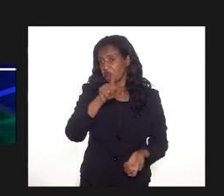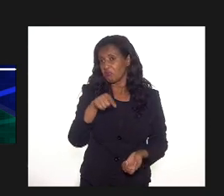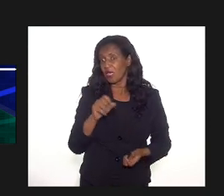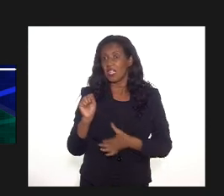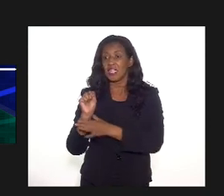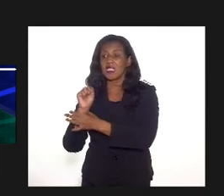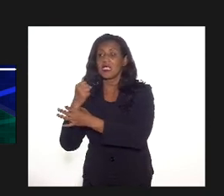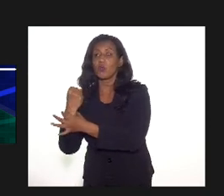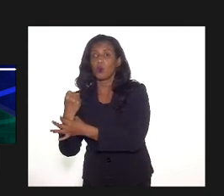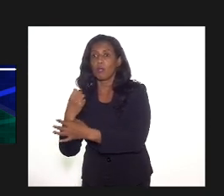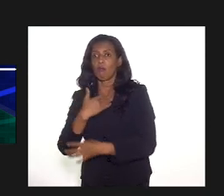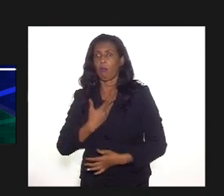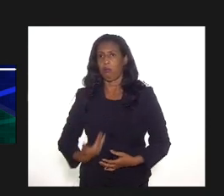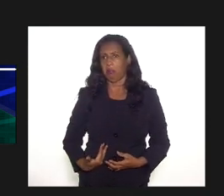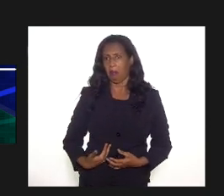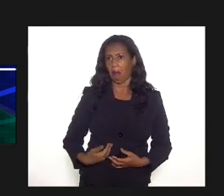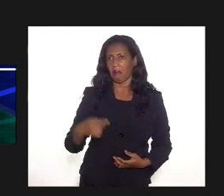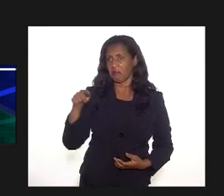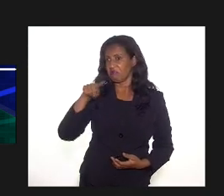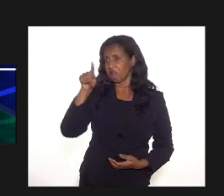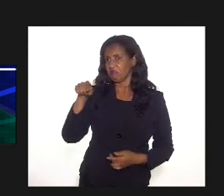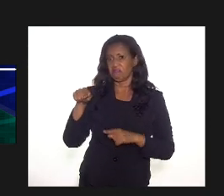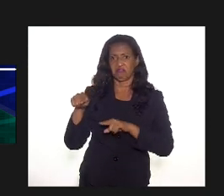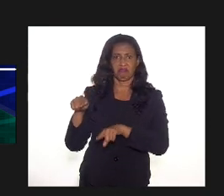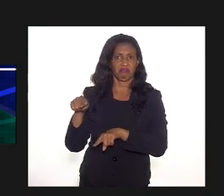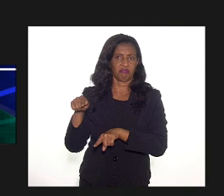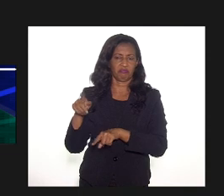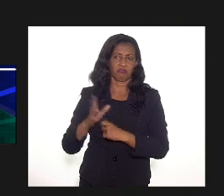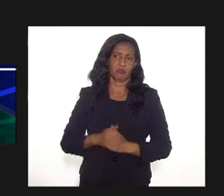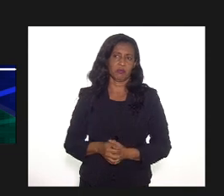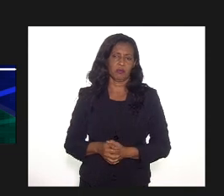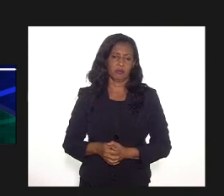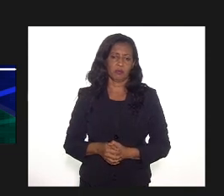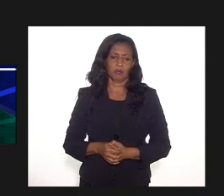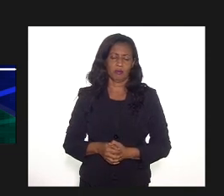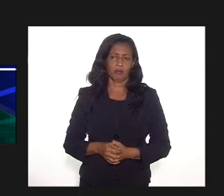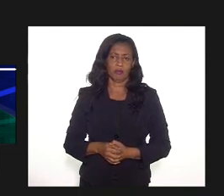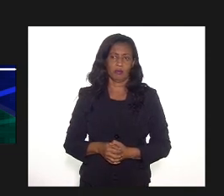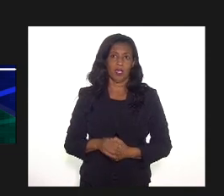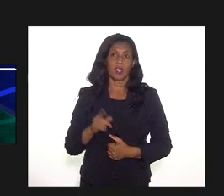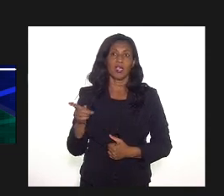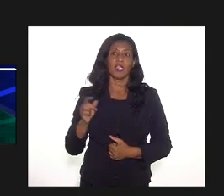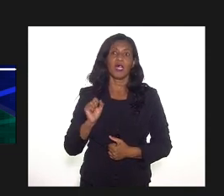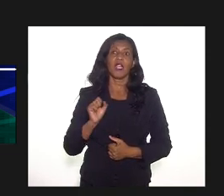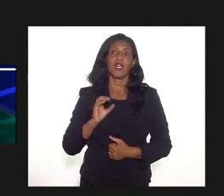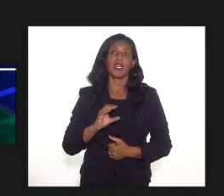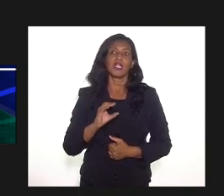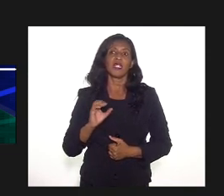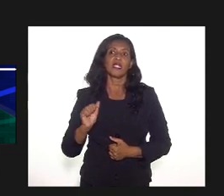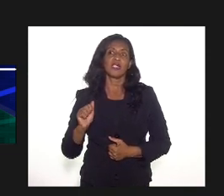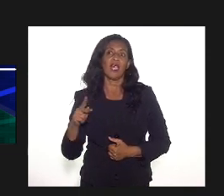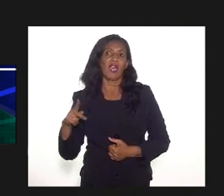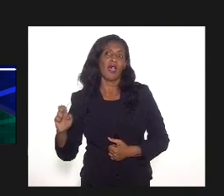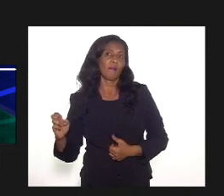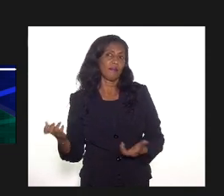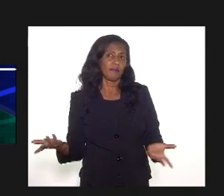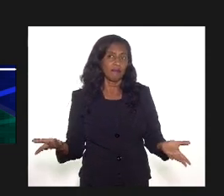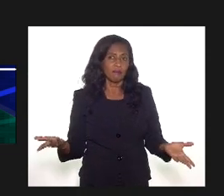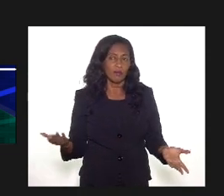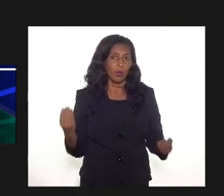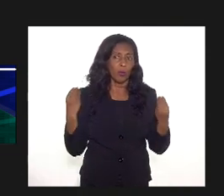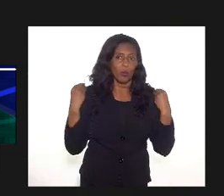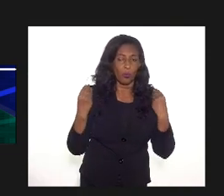na segurança pública? Também não sabemos. E na área da SEAP, deputada Lucinho, como é que se deu esse